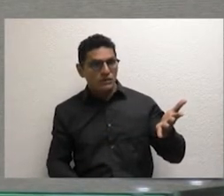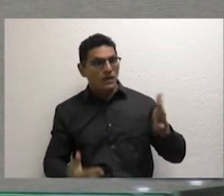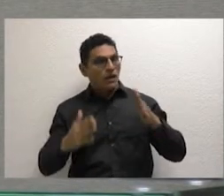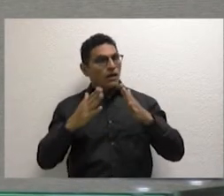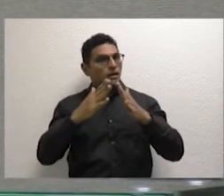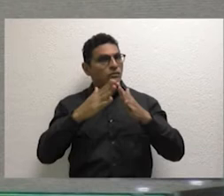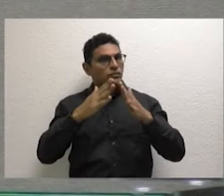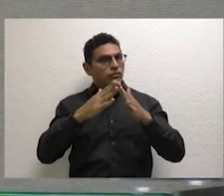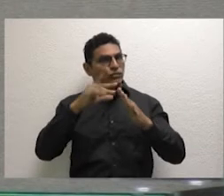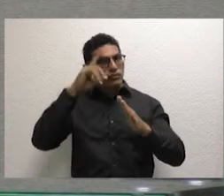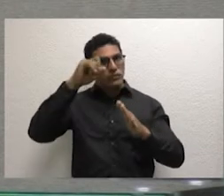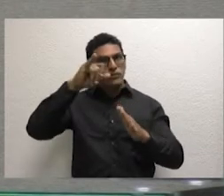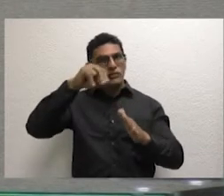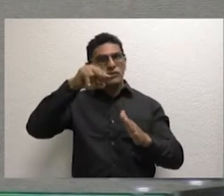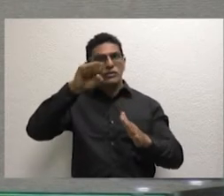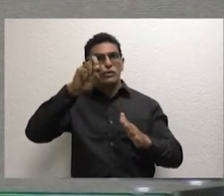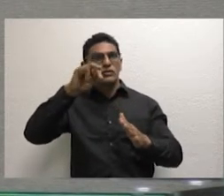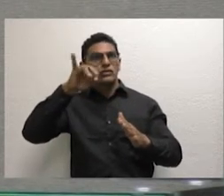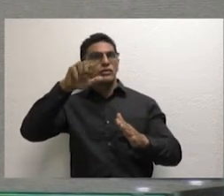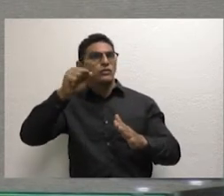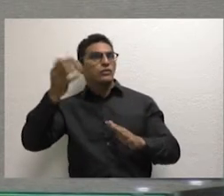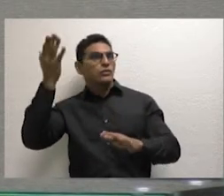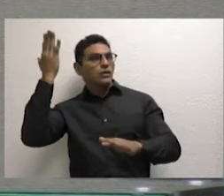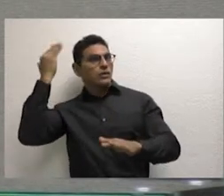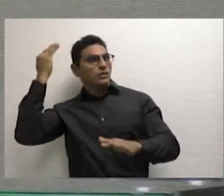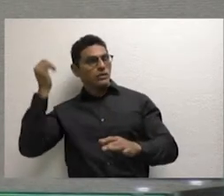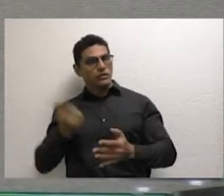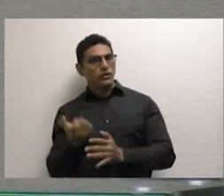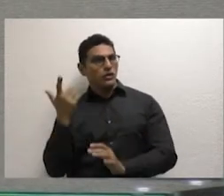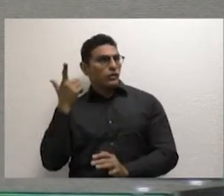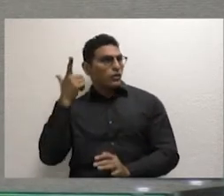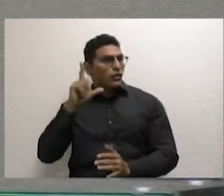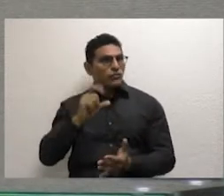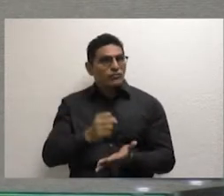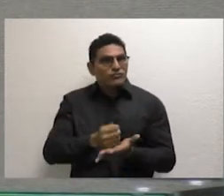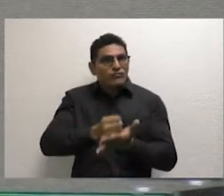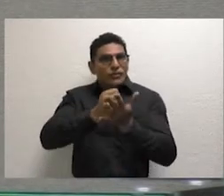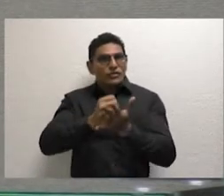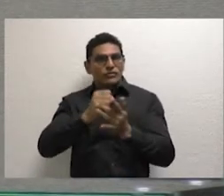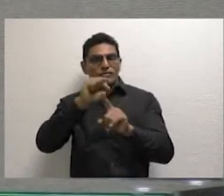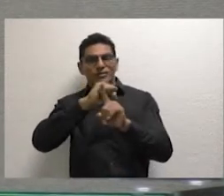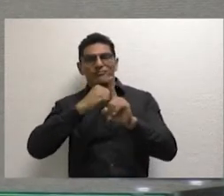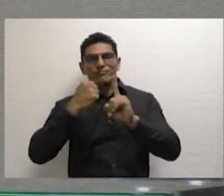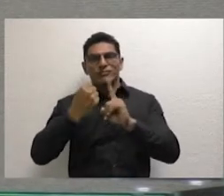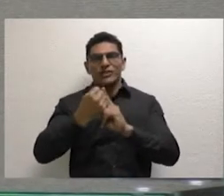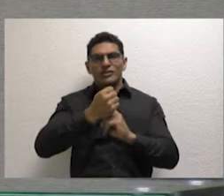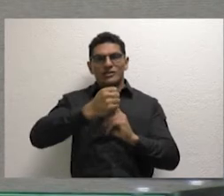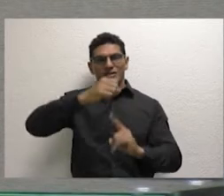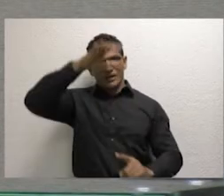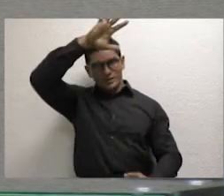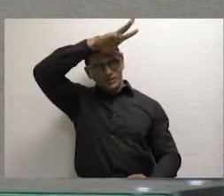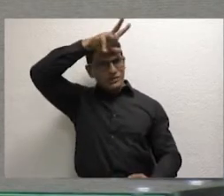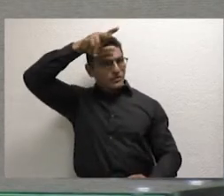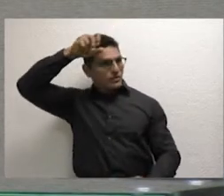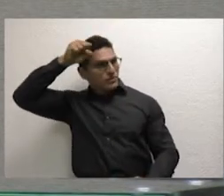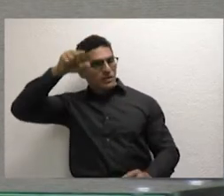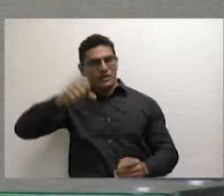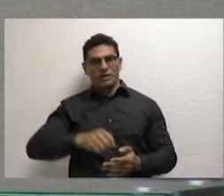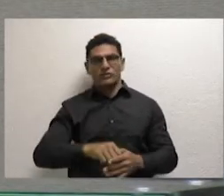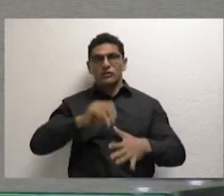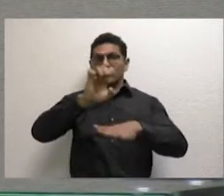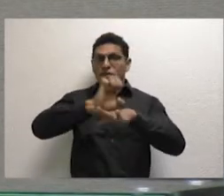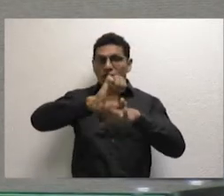e quem ganha com isso é a população de Manaus, a população do Estado. Eu quero dizer aqui